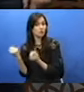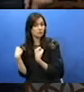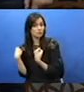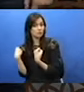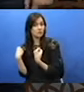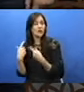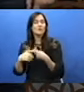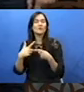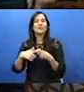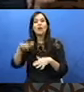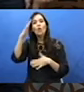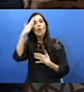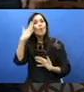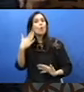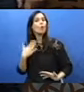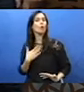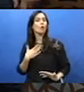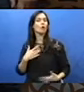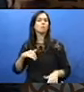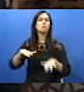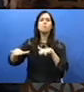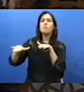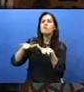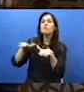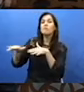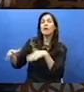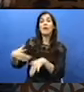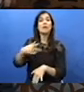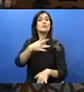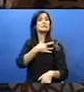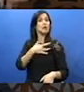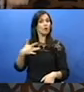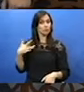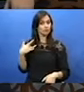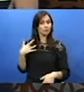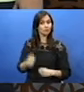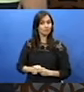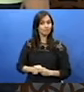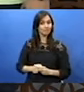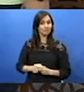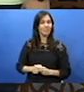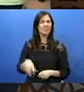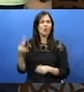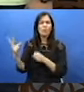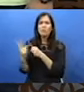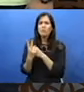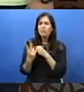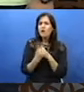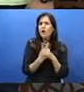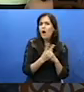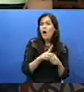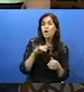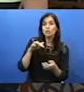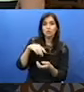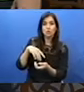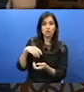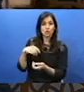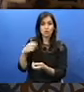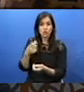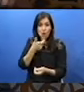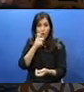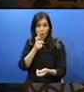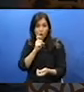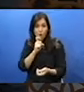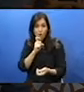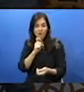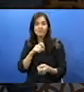do nosso corpo, do movimento e da saúde. E a prevenção de drogas está sim ligada com a nossa